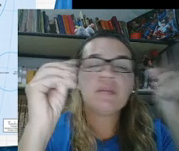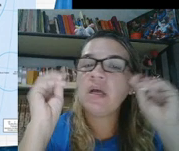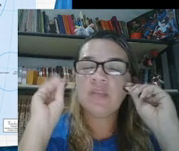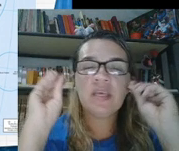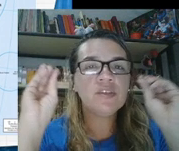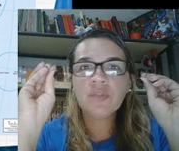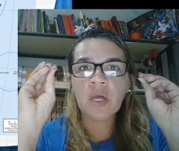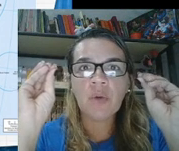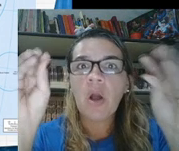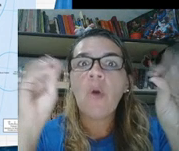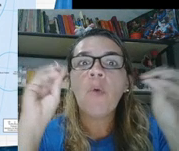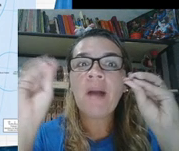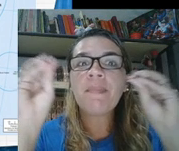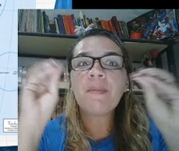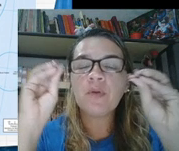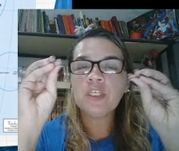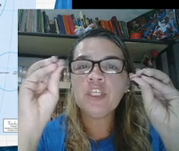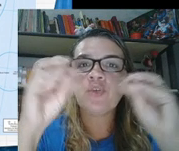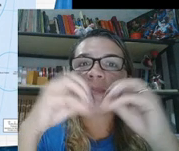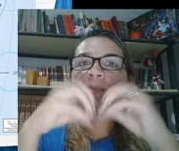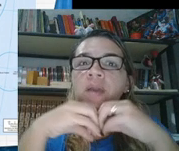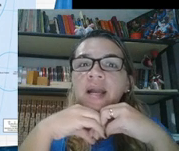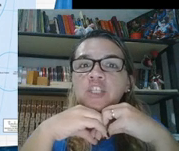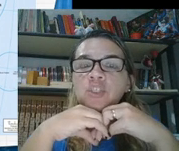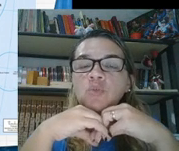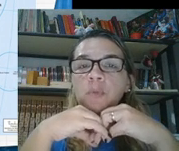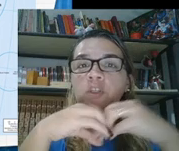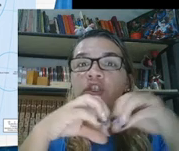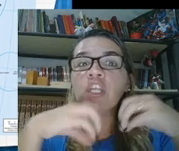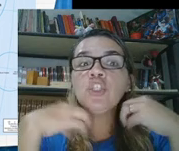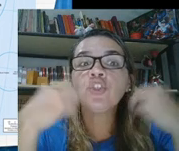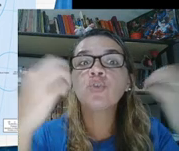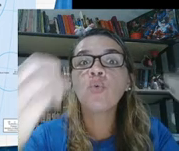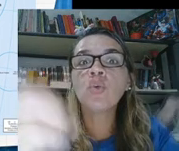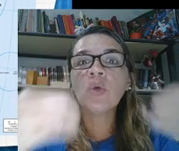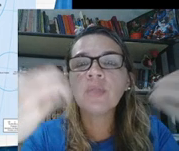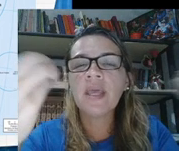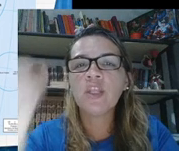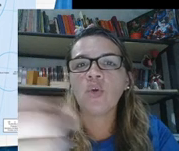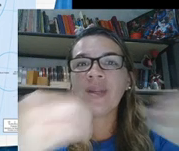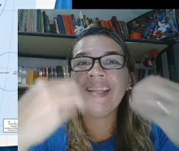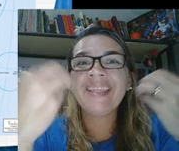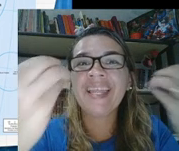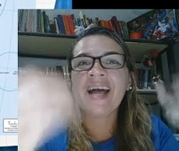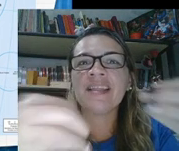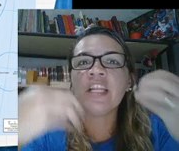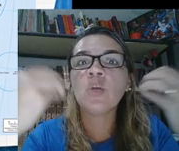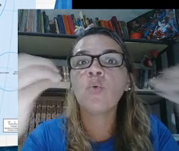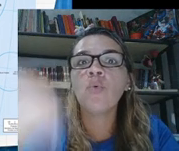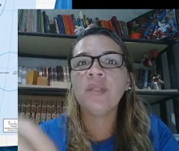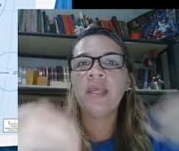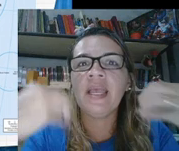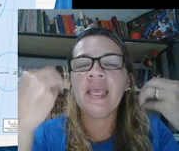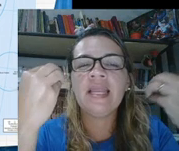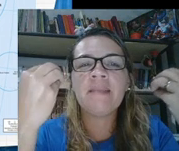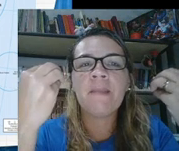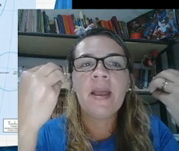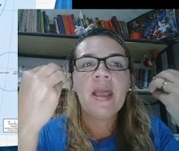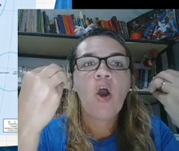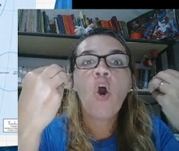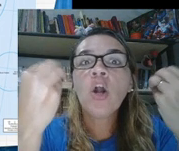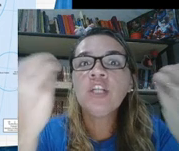federal, não é isso não. Mapa político é porque a questão do político, ele estuda o território, ele trata, ele cuida,